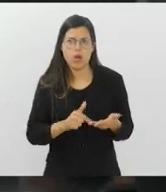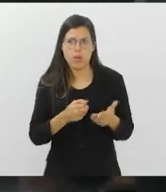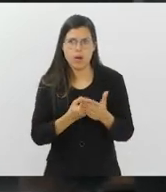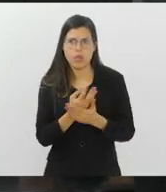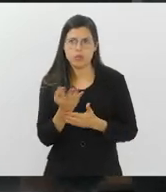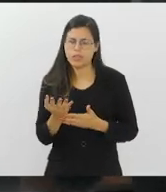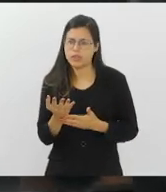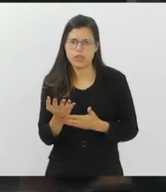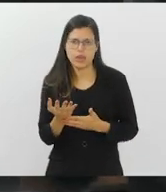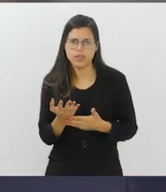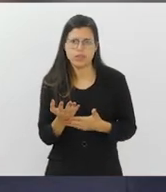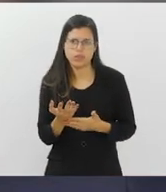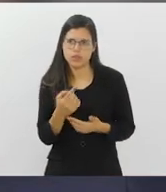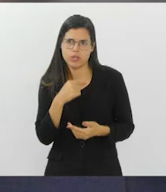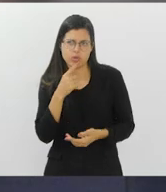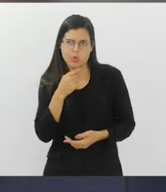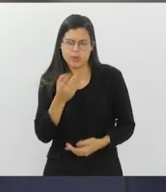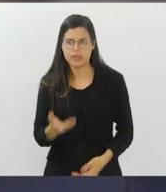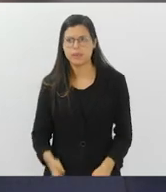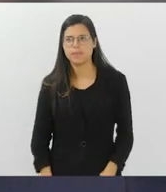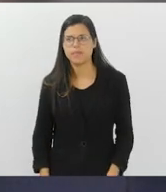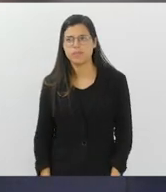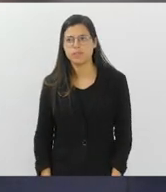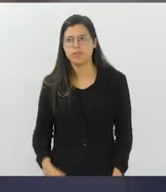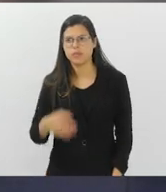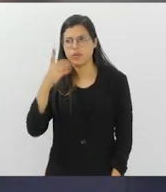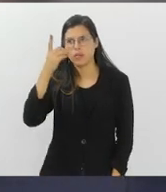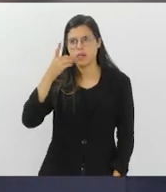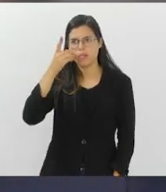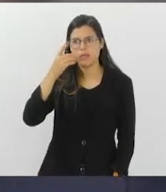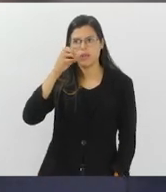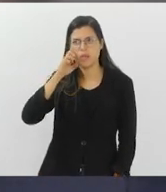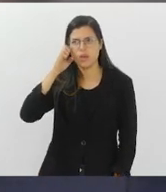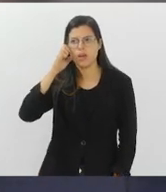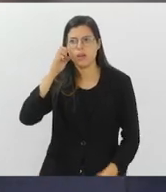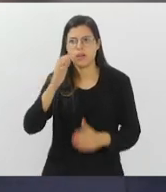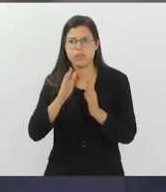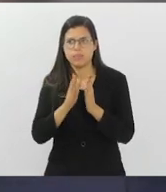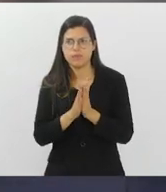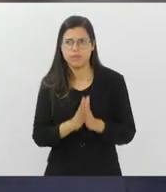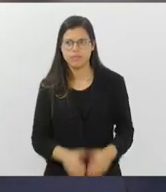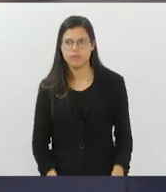ainda, deputado. Perfeito. Deputada Élica, por favor.